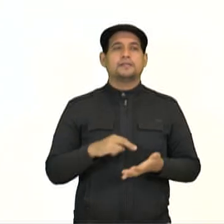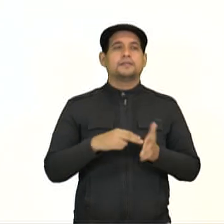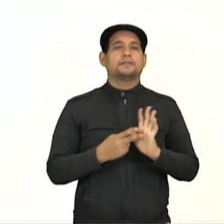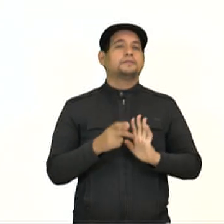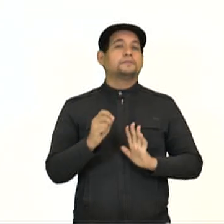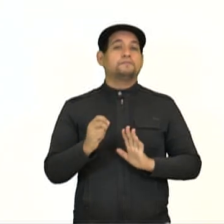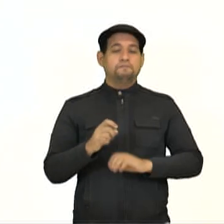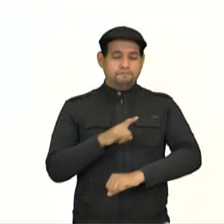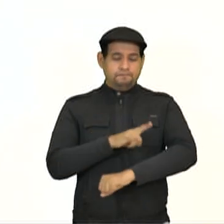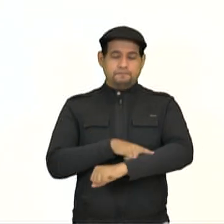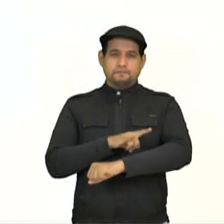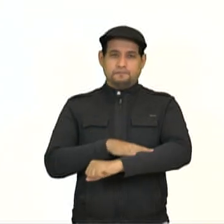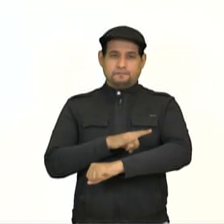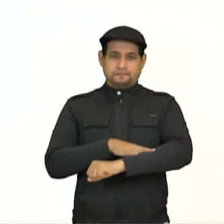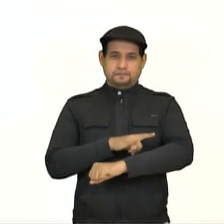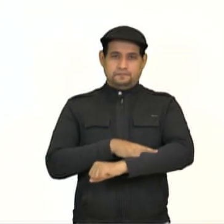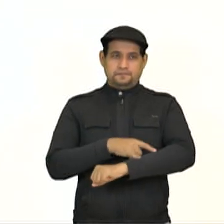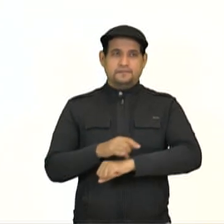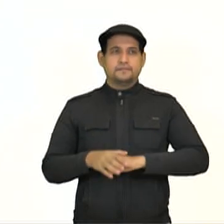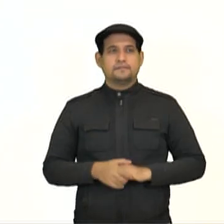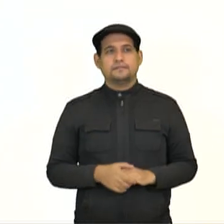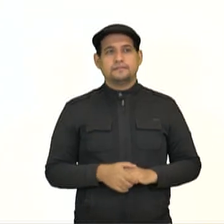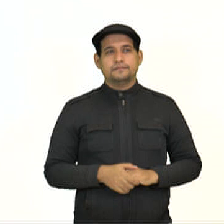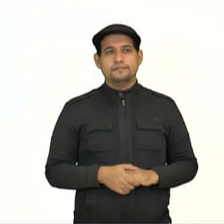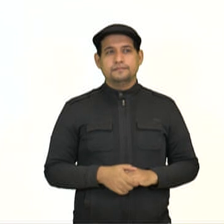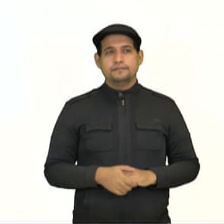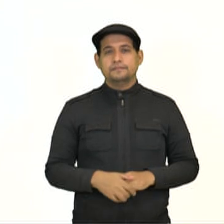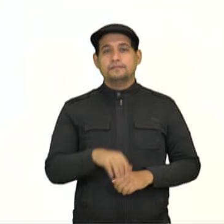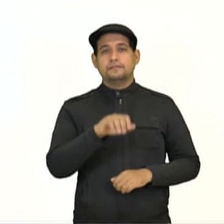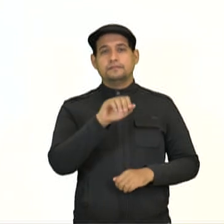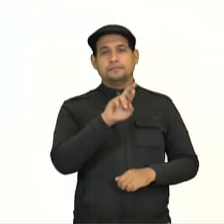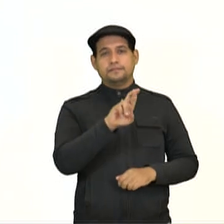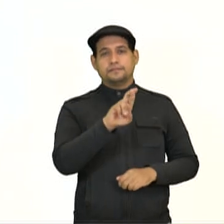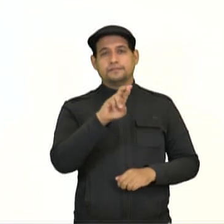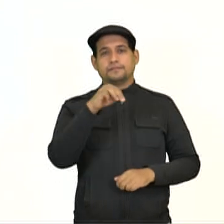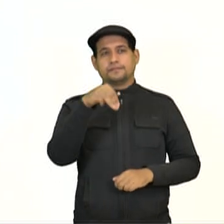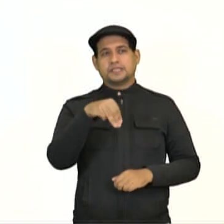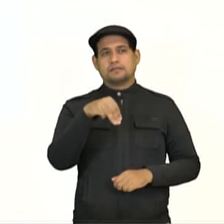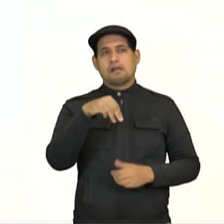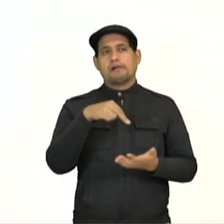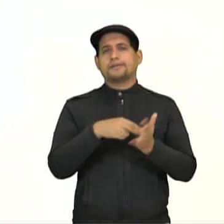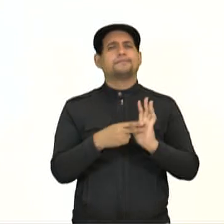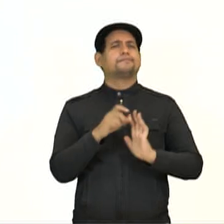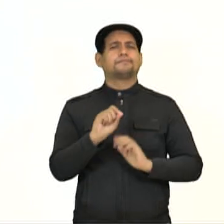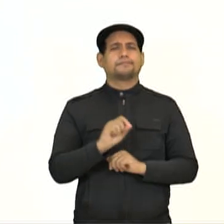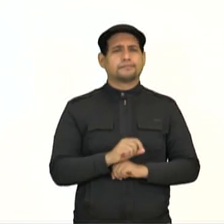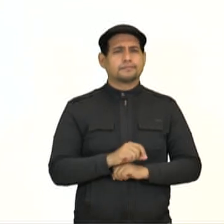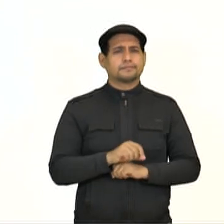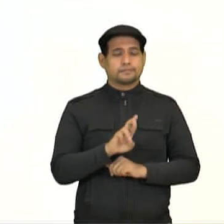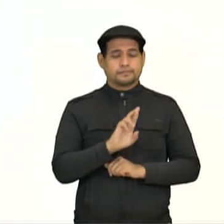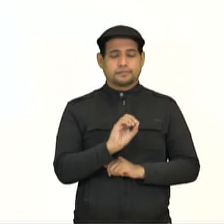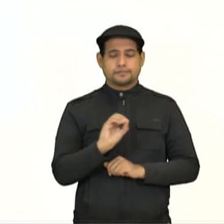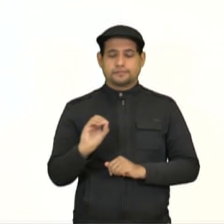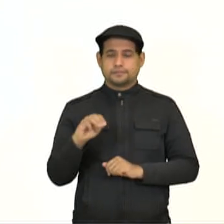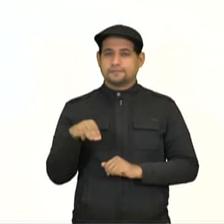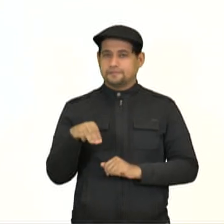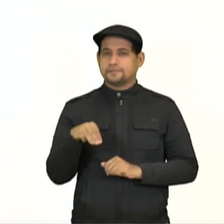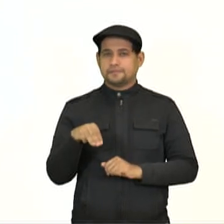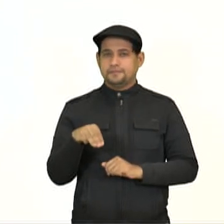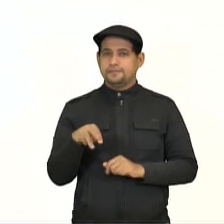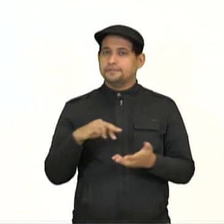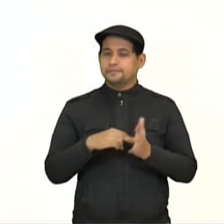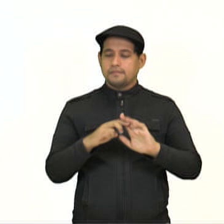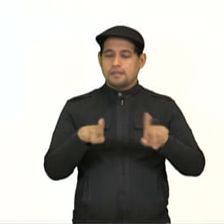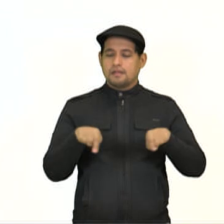bathroom, banheiro. RM, o R e o M, room,